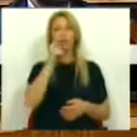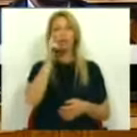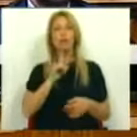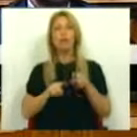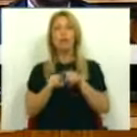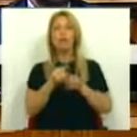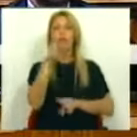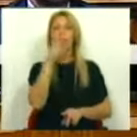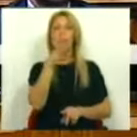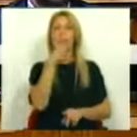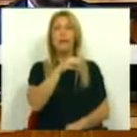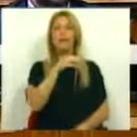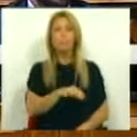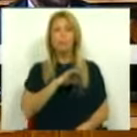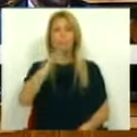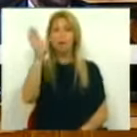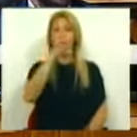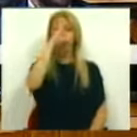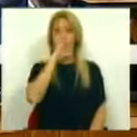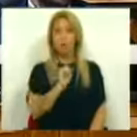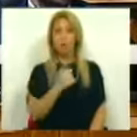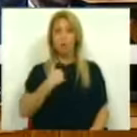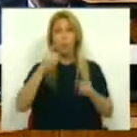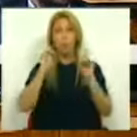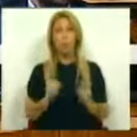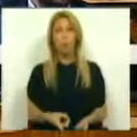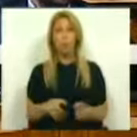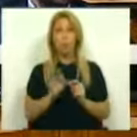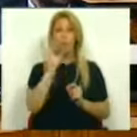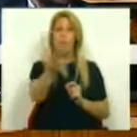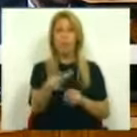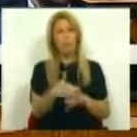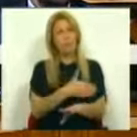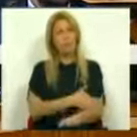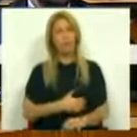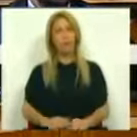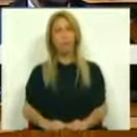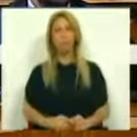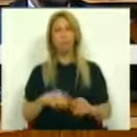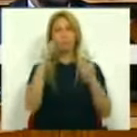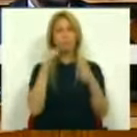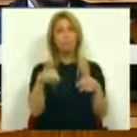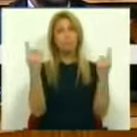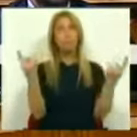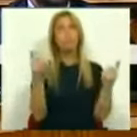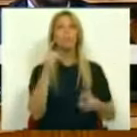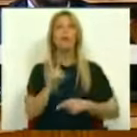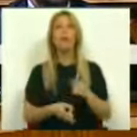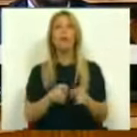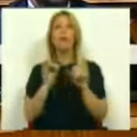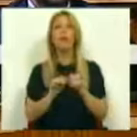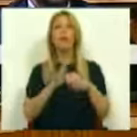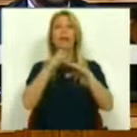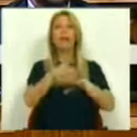Deputados. Permita-me, Sr. Primeiro-Ministro, que comece por uma nota prévia para assinalar aquela que foi